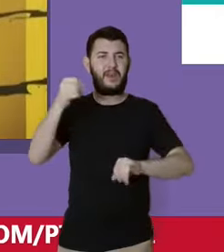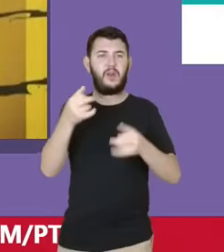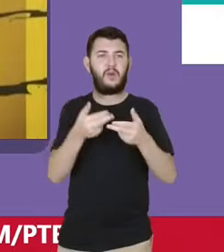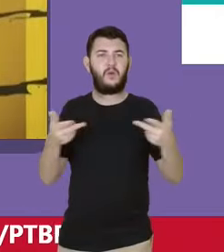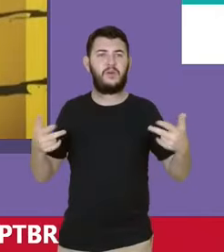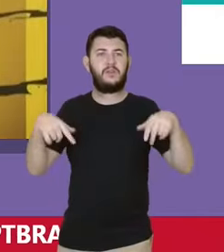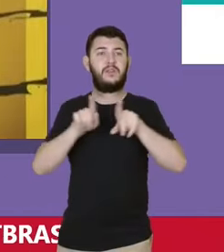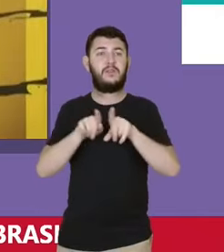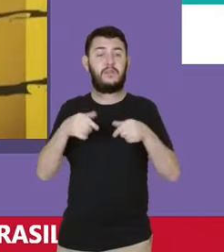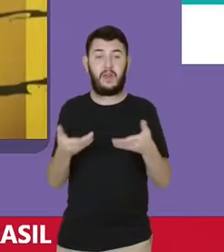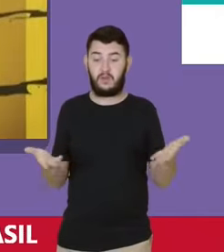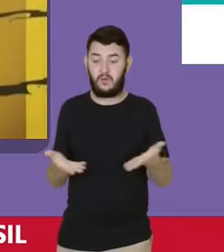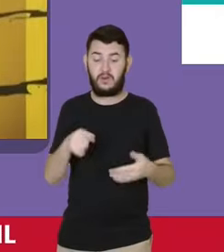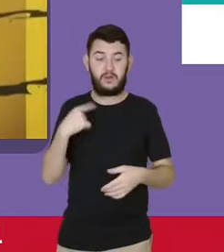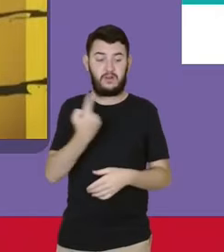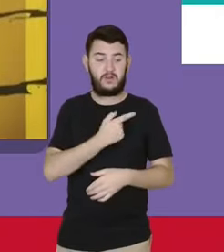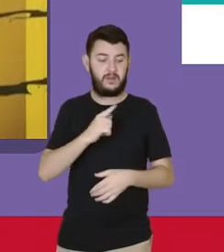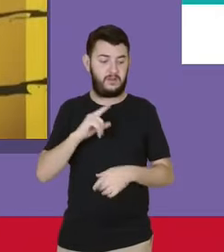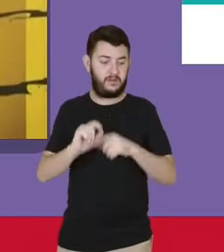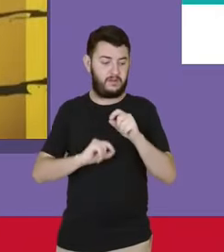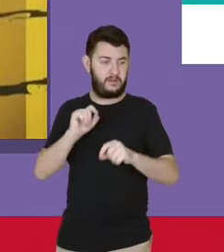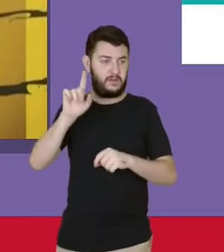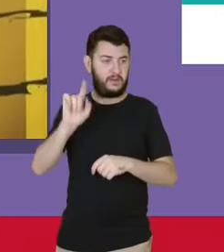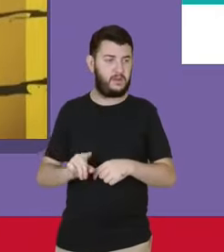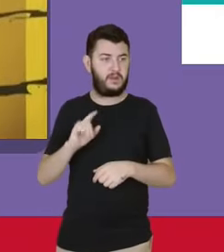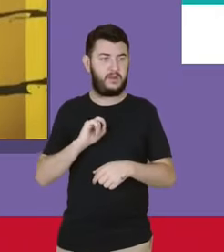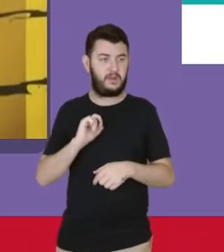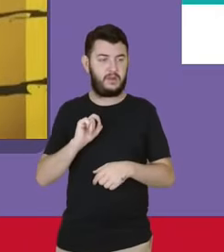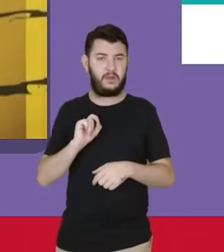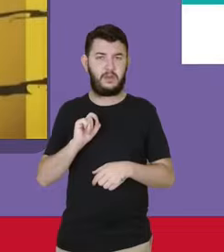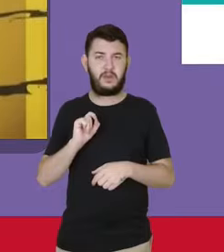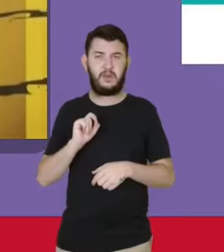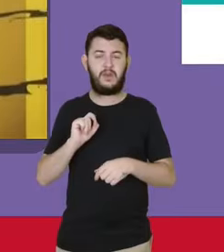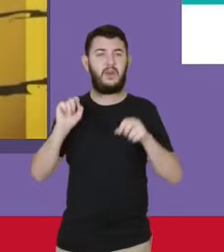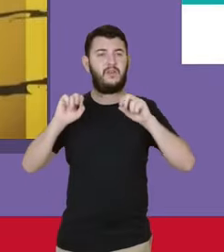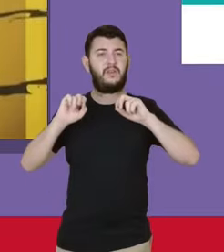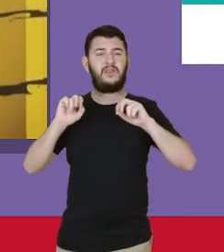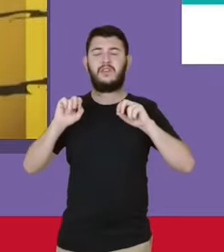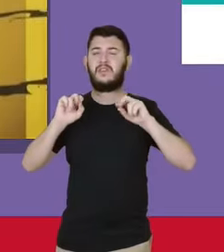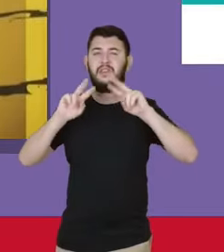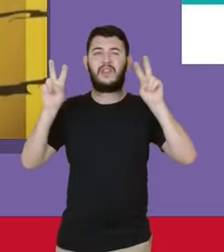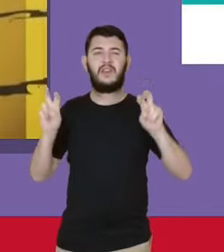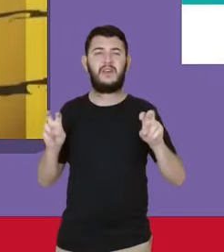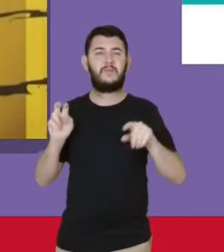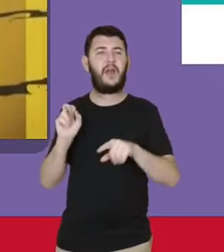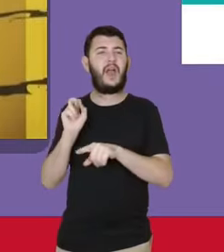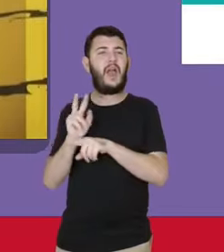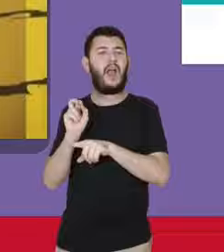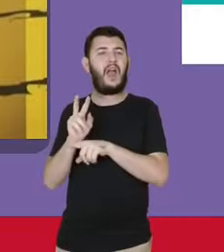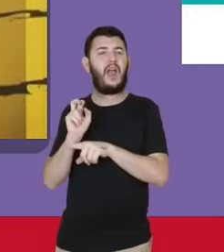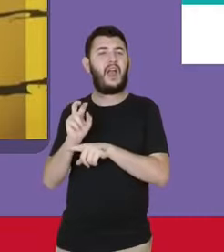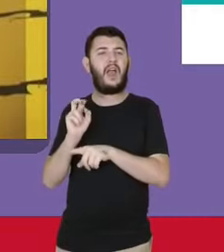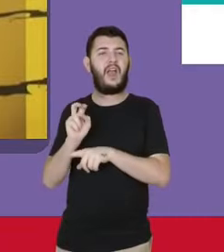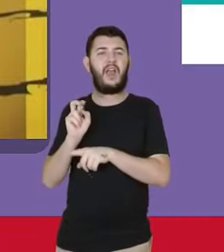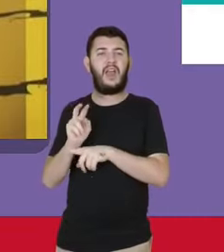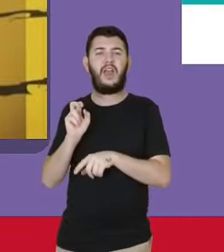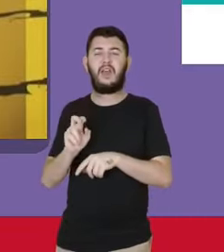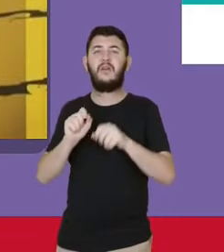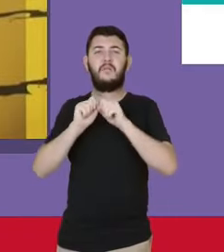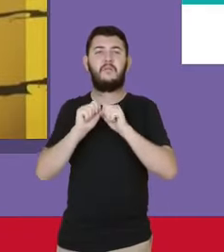tem um agravante, que é justamente a questão dos agrotóxicos, né? Porque quando a gente tem agora na Amazônia,